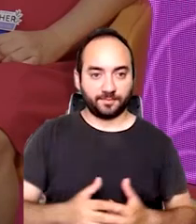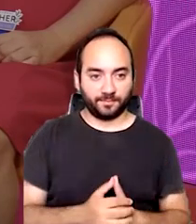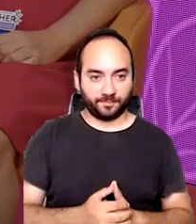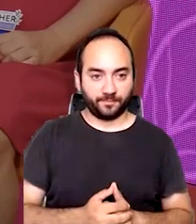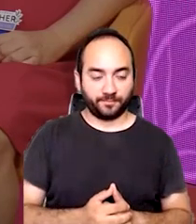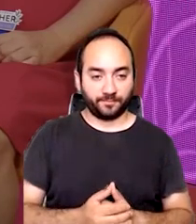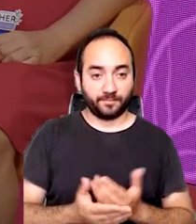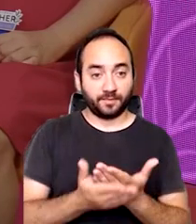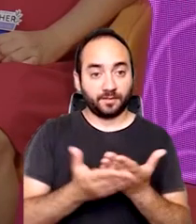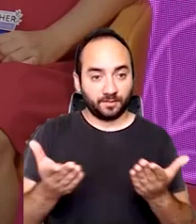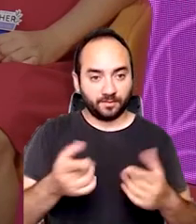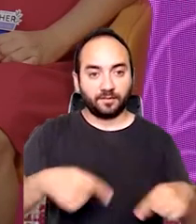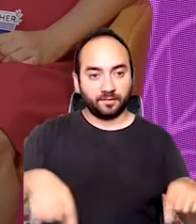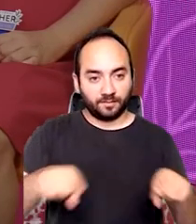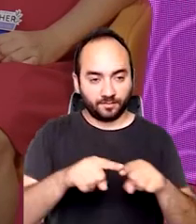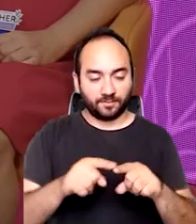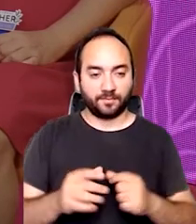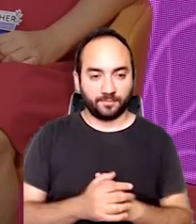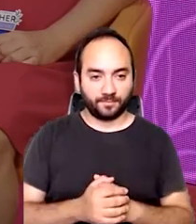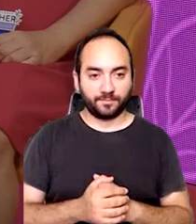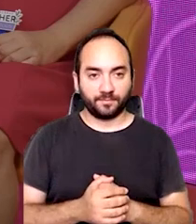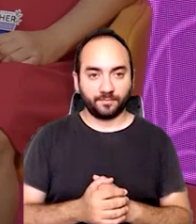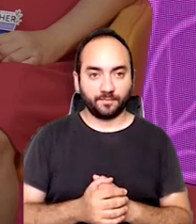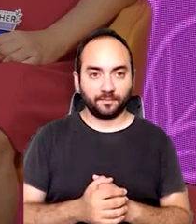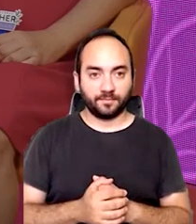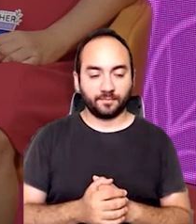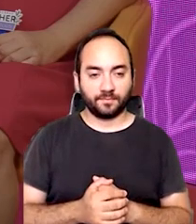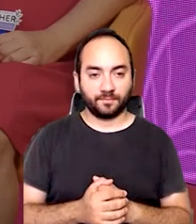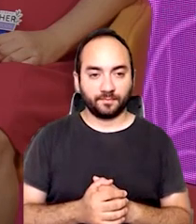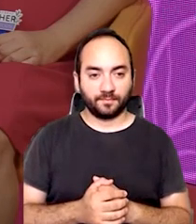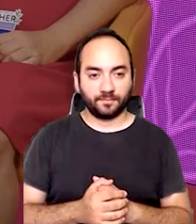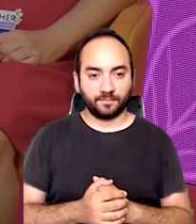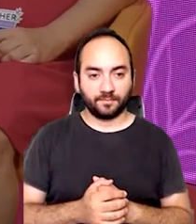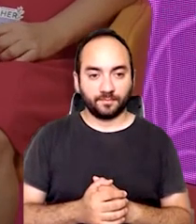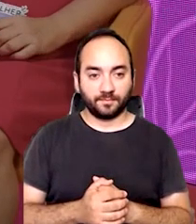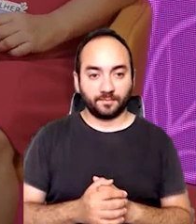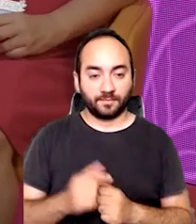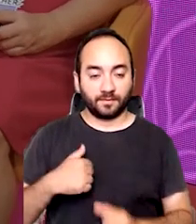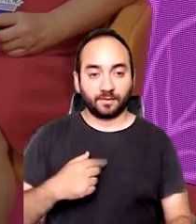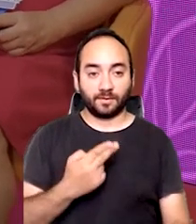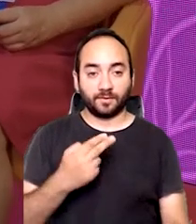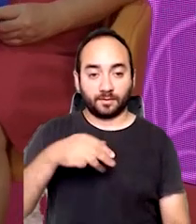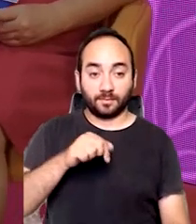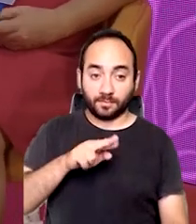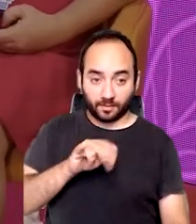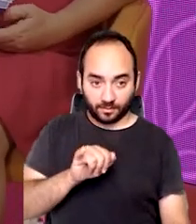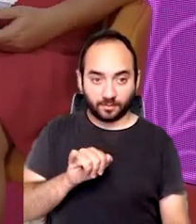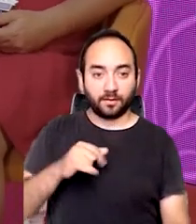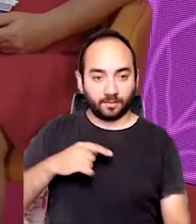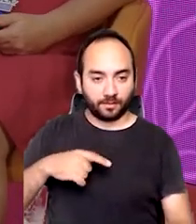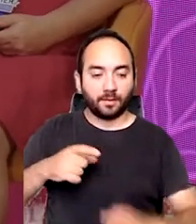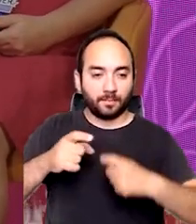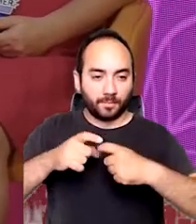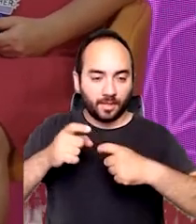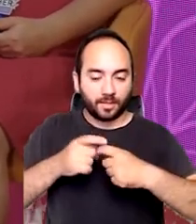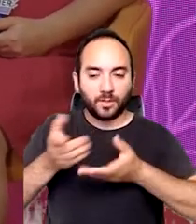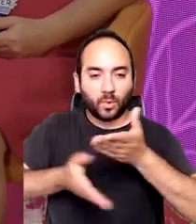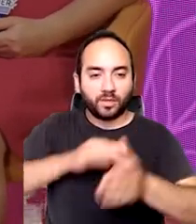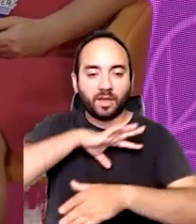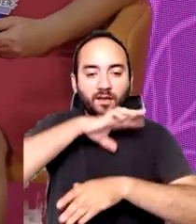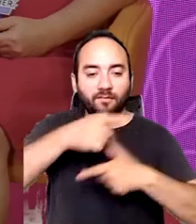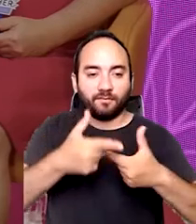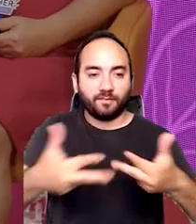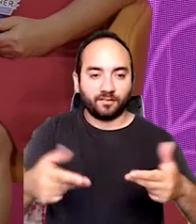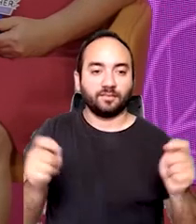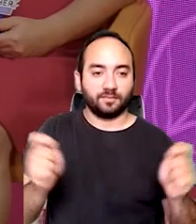aqui com todas vocês e eu sou Maria Paula sou médica veterinária proprietária